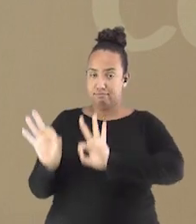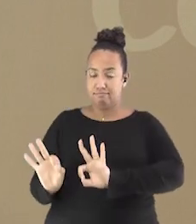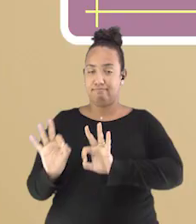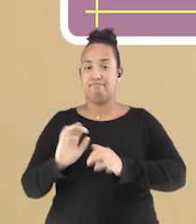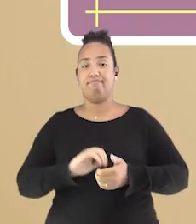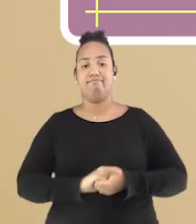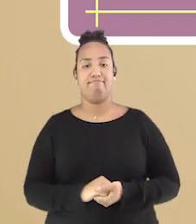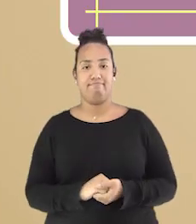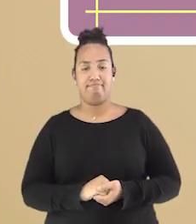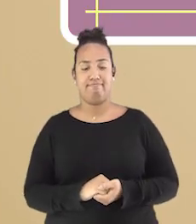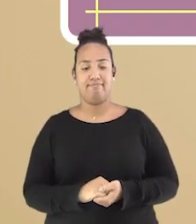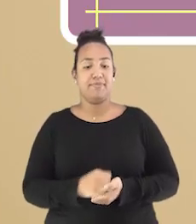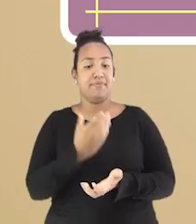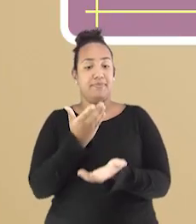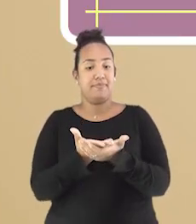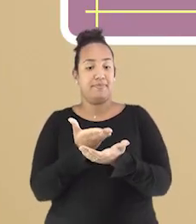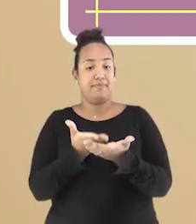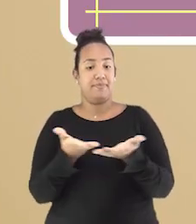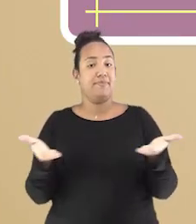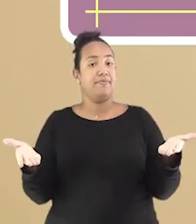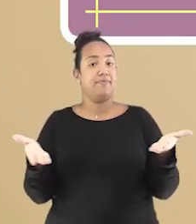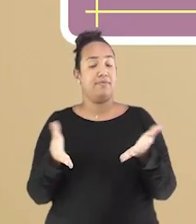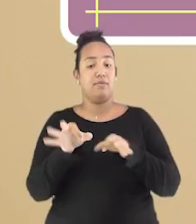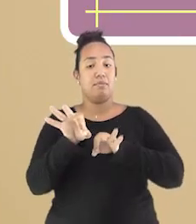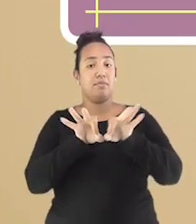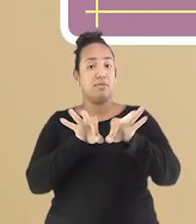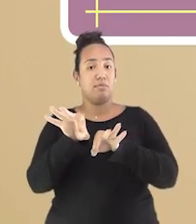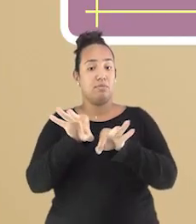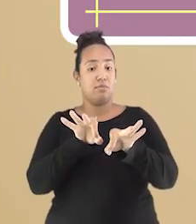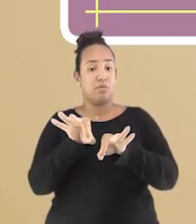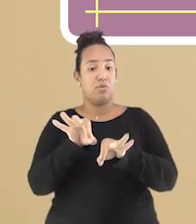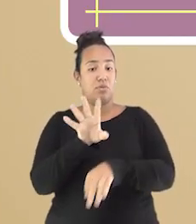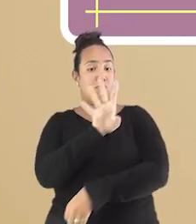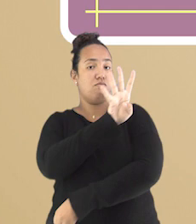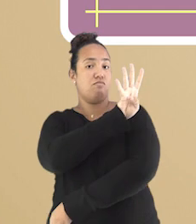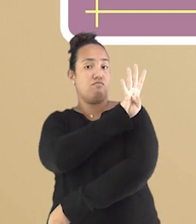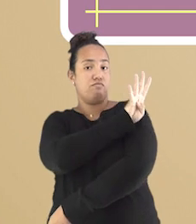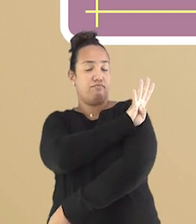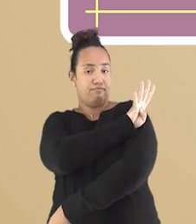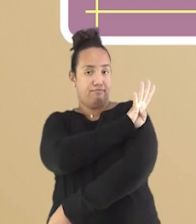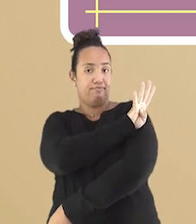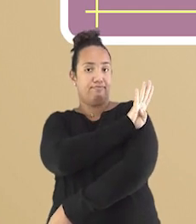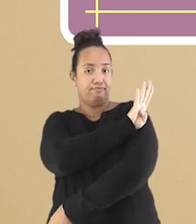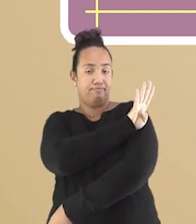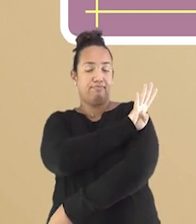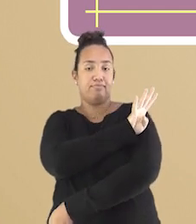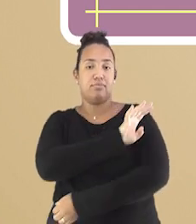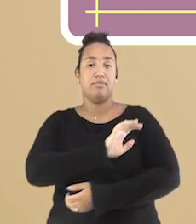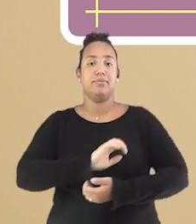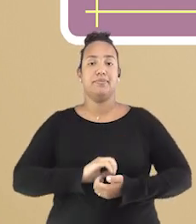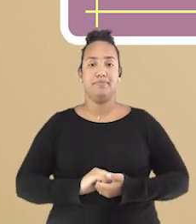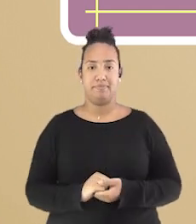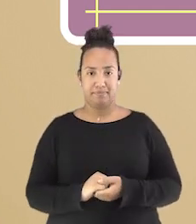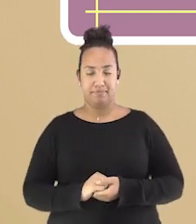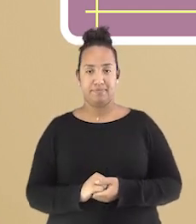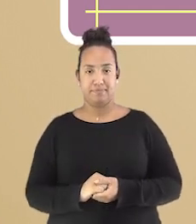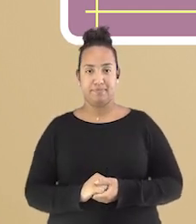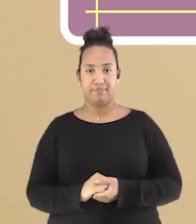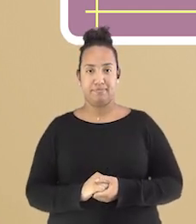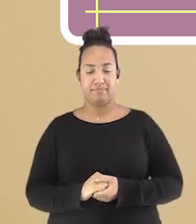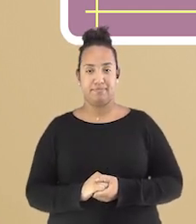acompanhando. Essa aula foi planejada para o 4º ano do ensino fundamental, anos